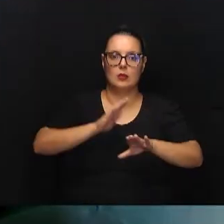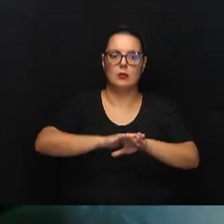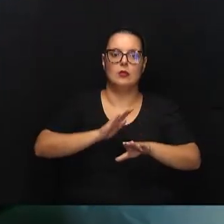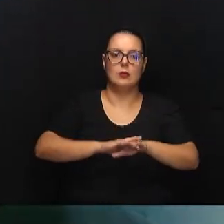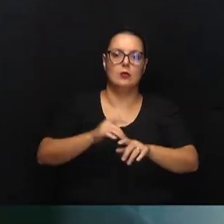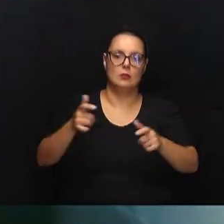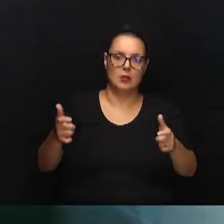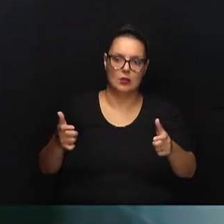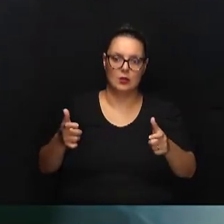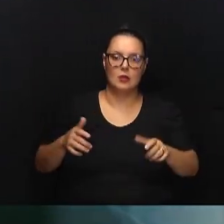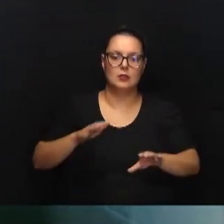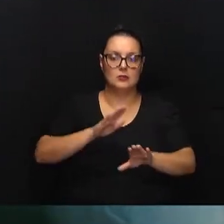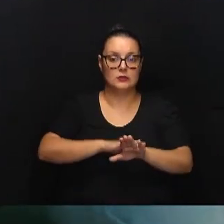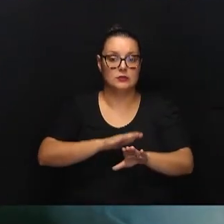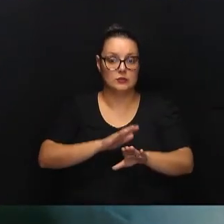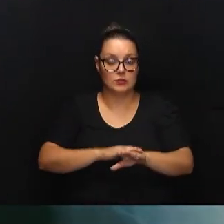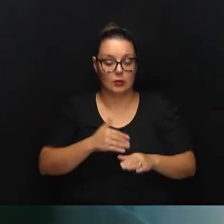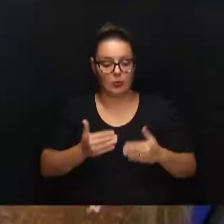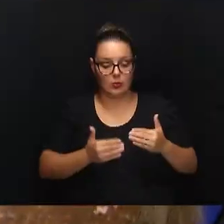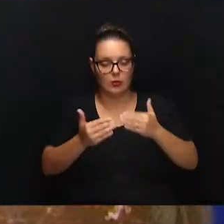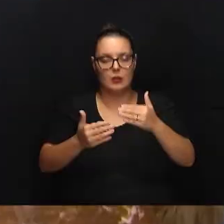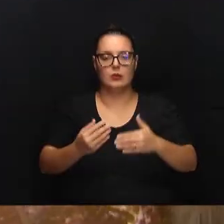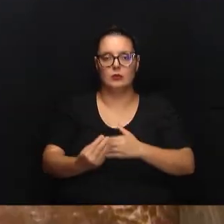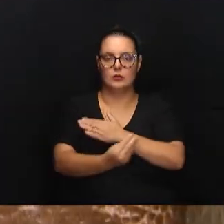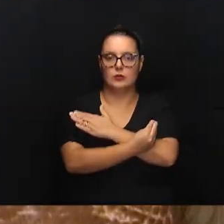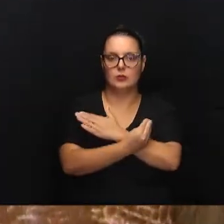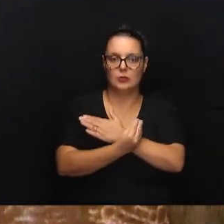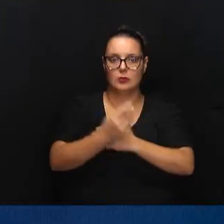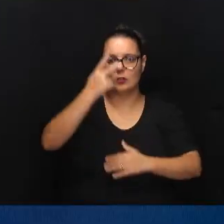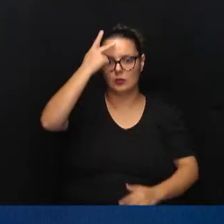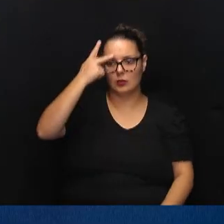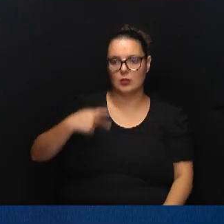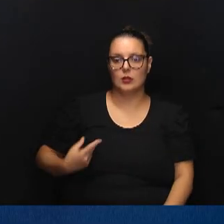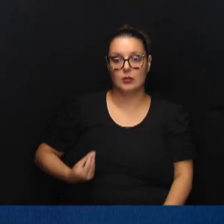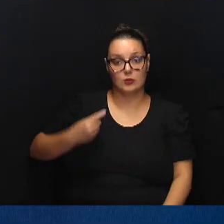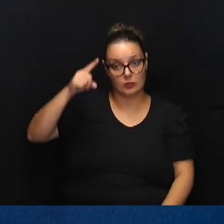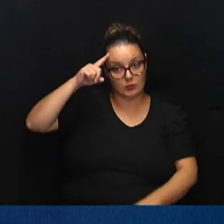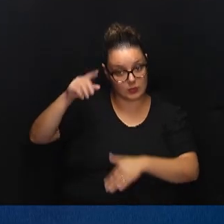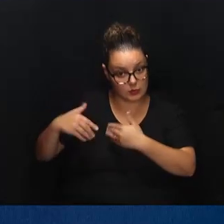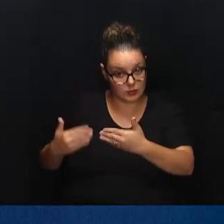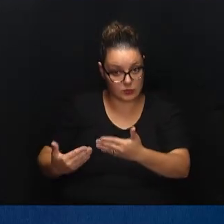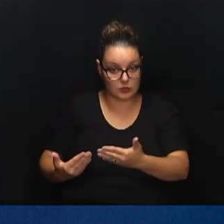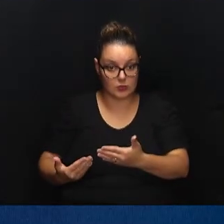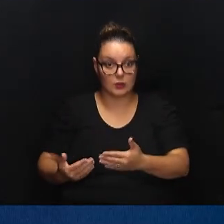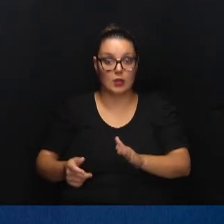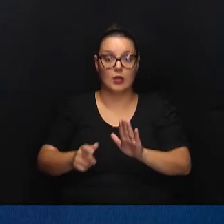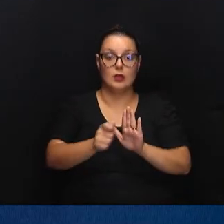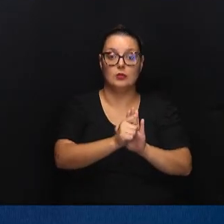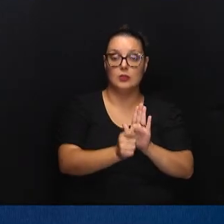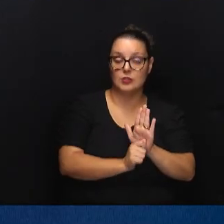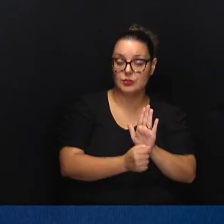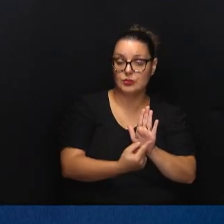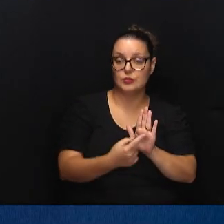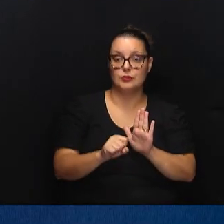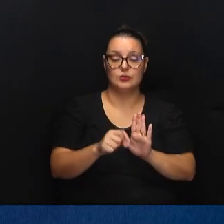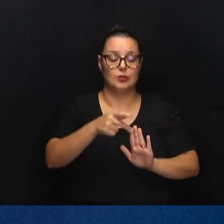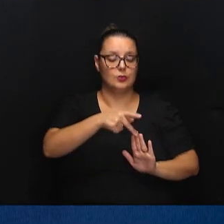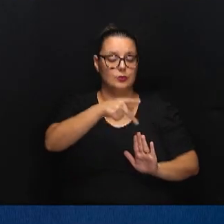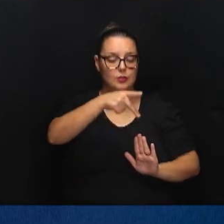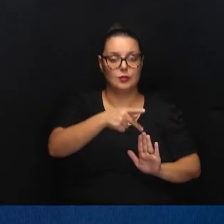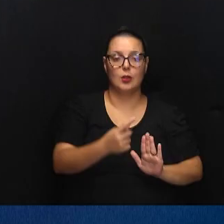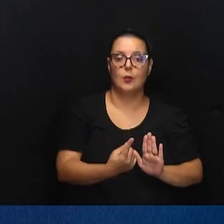funcionalidade nas atividades do autocuidado e de vida diária. A partir do artigo 18 da Portaria de